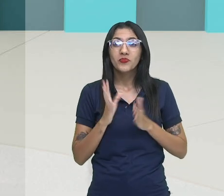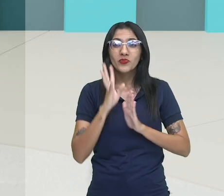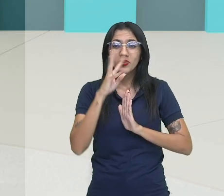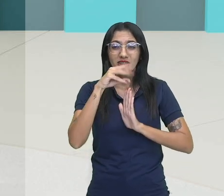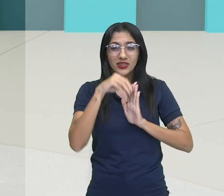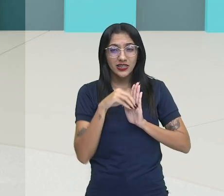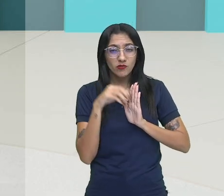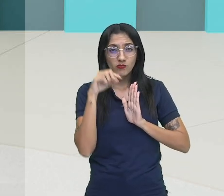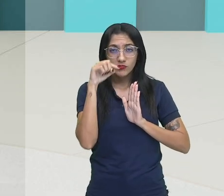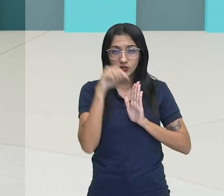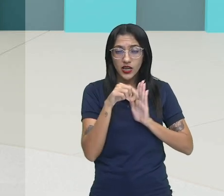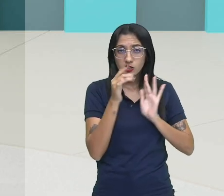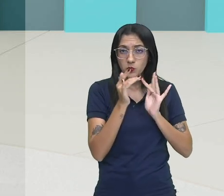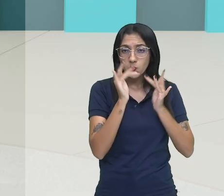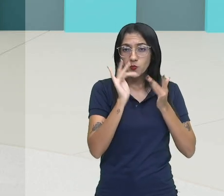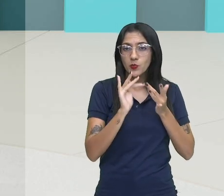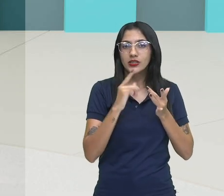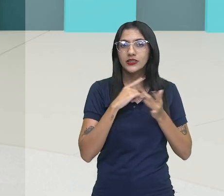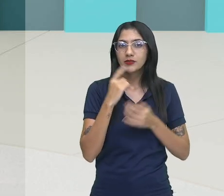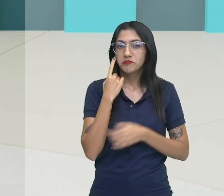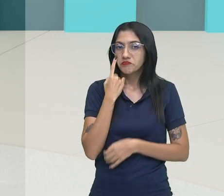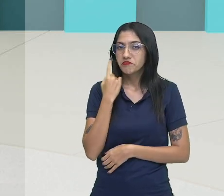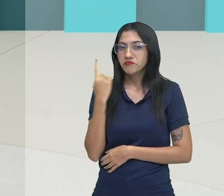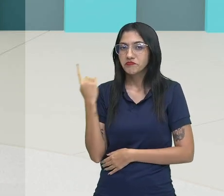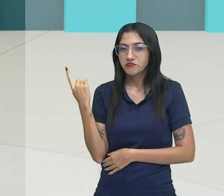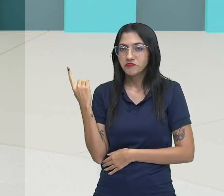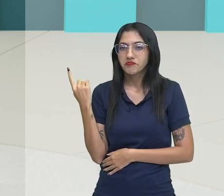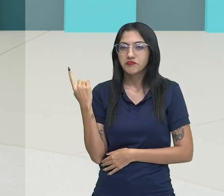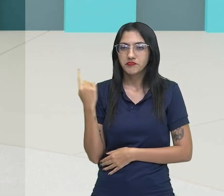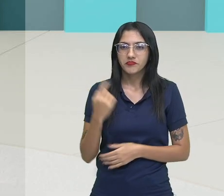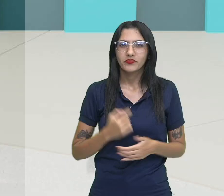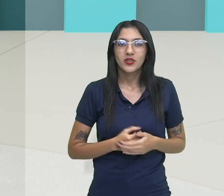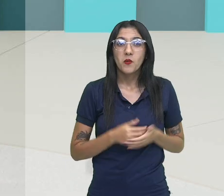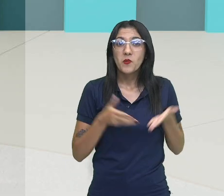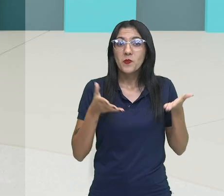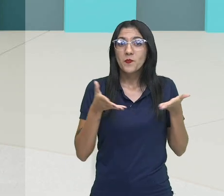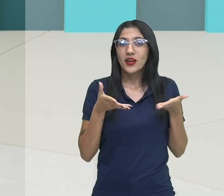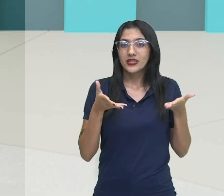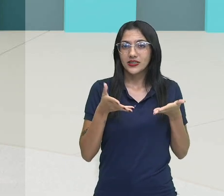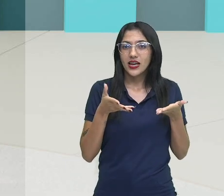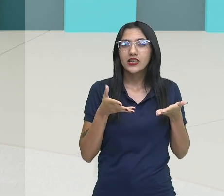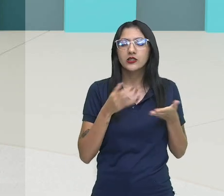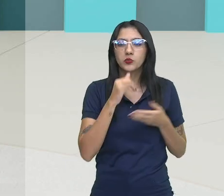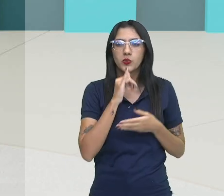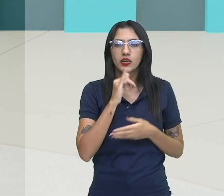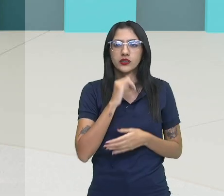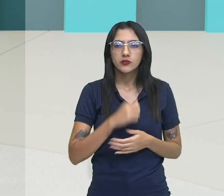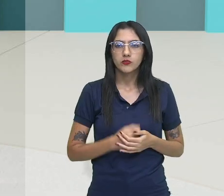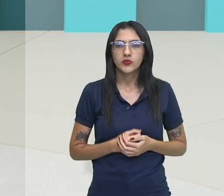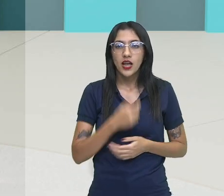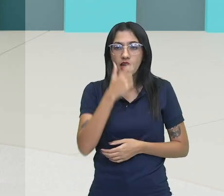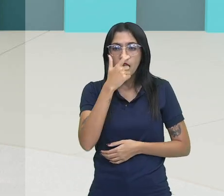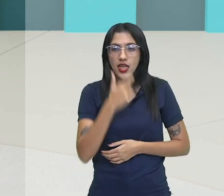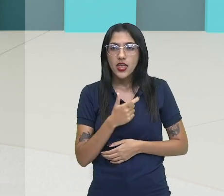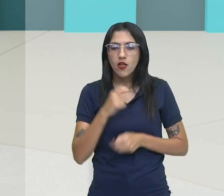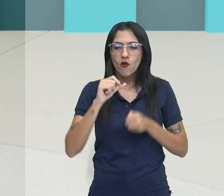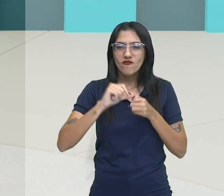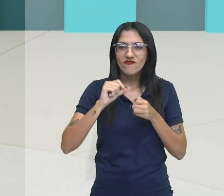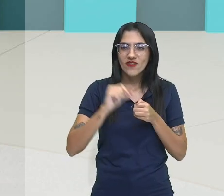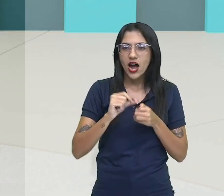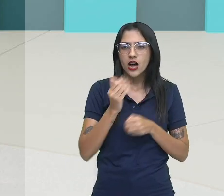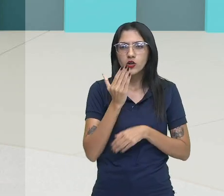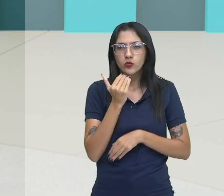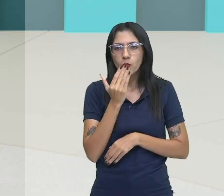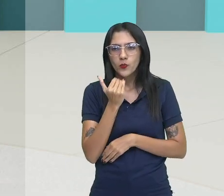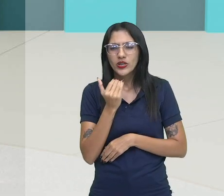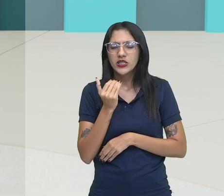do indicativo, eu vou ter esses tempos. Eu vou ter o presente. Eu faço janta toda